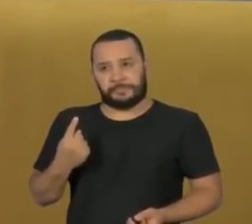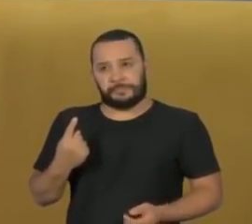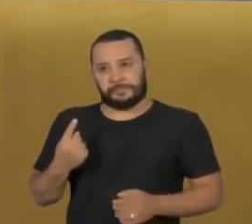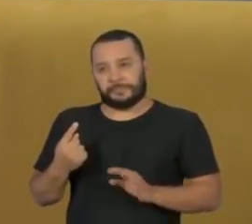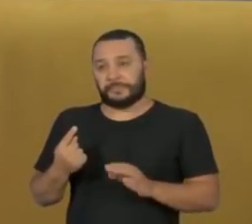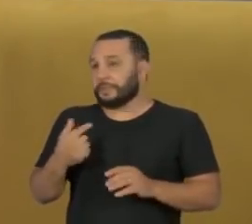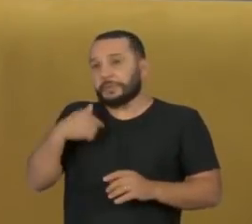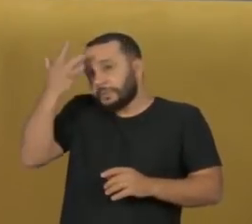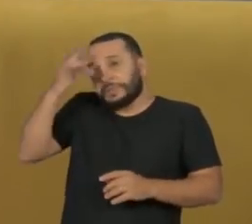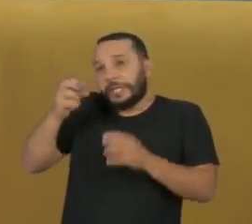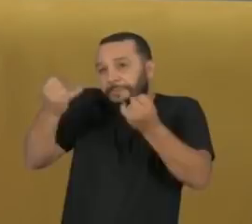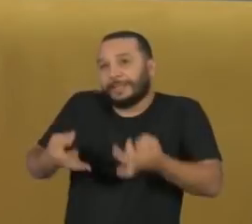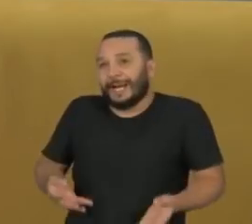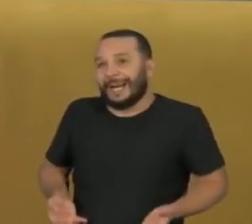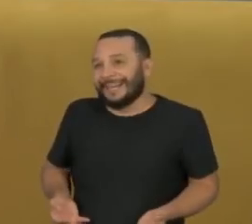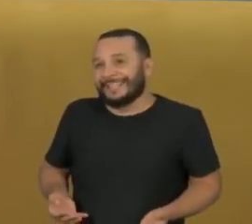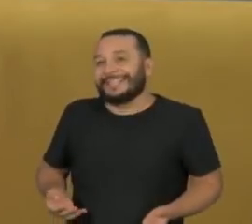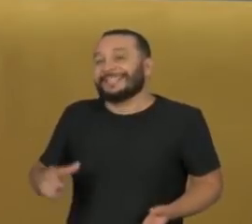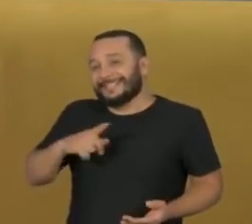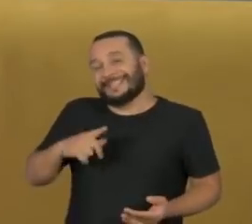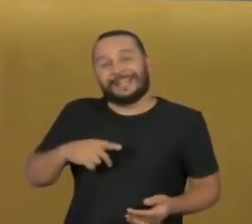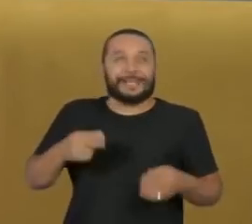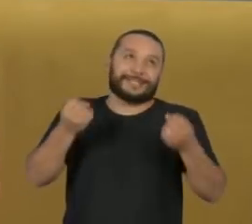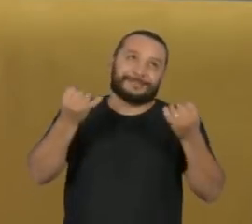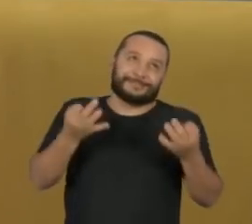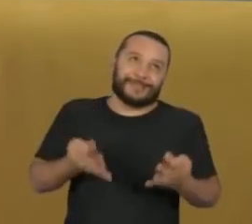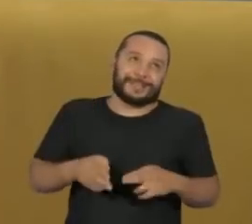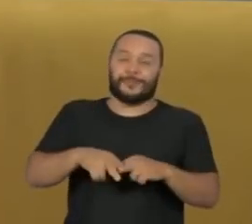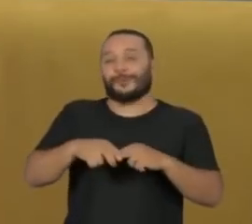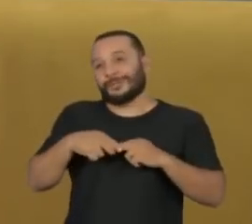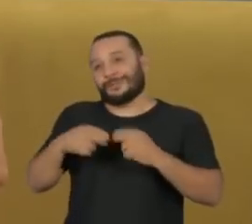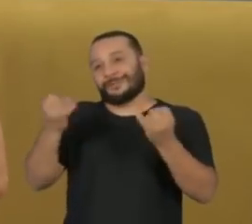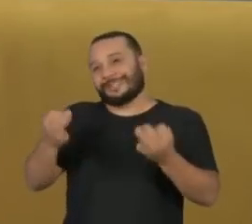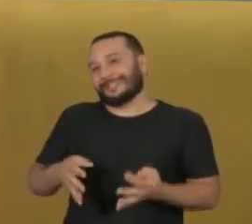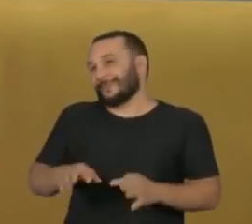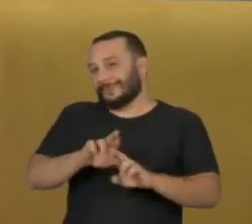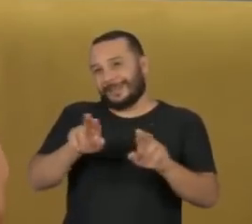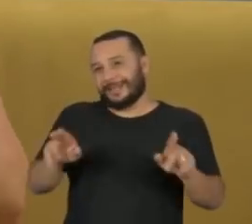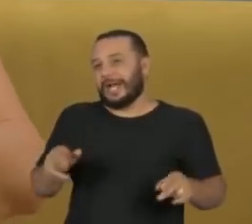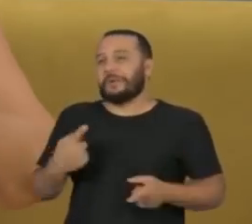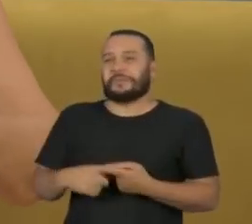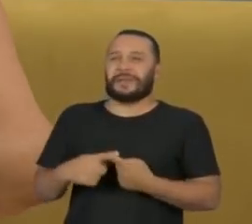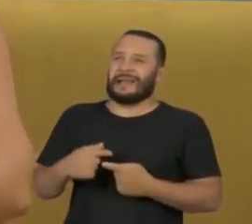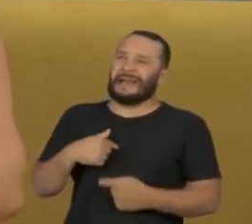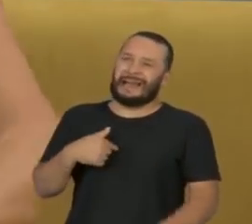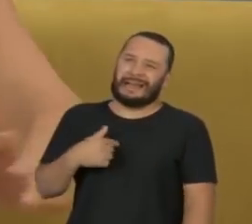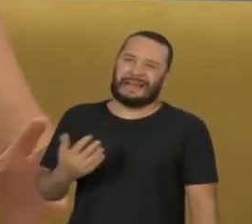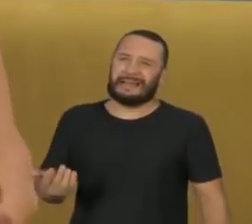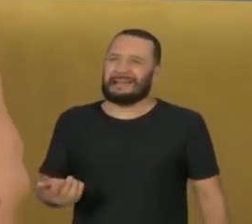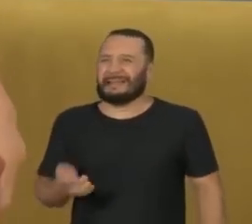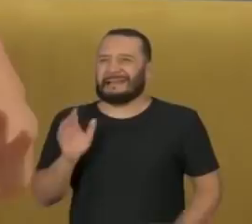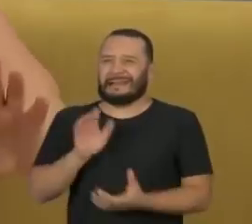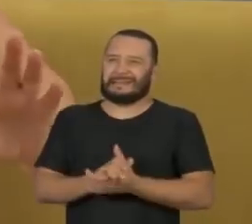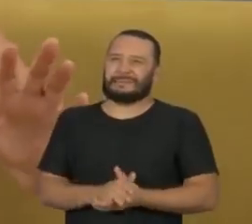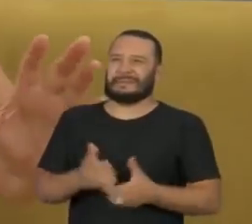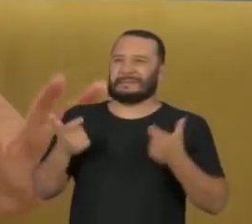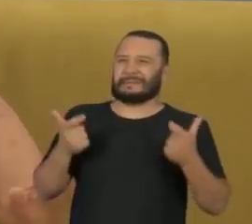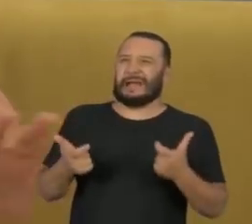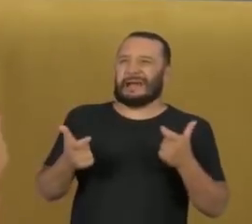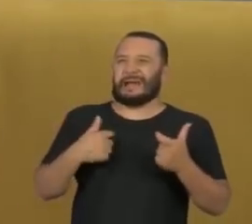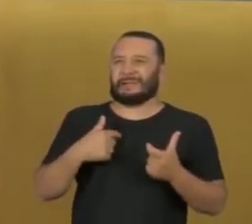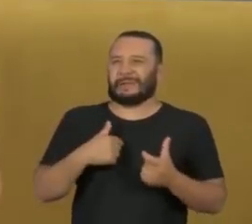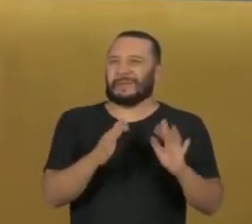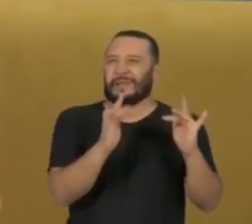não sei, tem várias explicações, mas algumas que elas dão é porque não foi tão legal, eu não quero entrar nisso